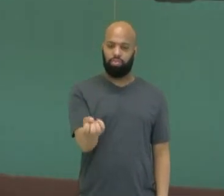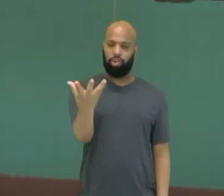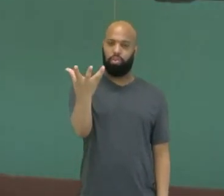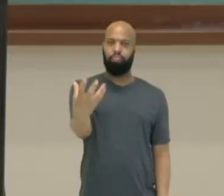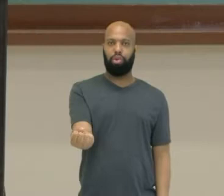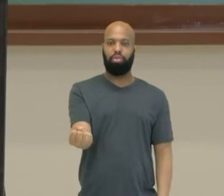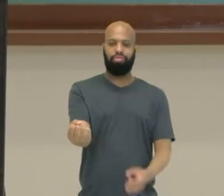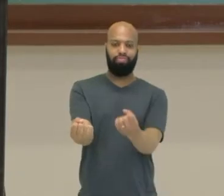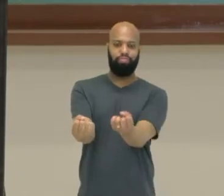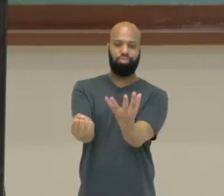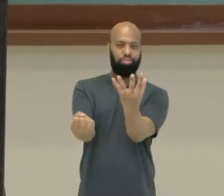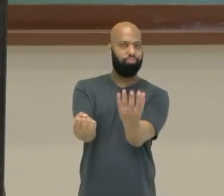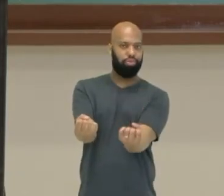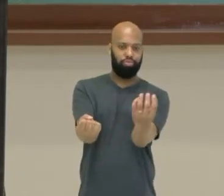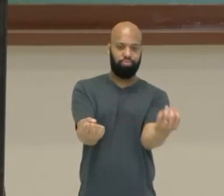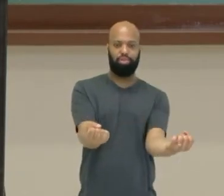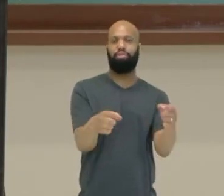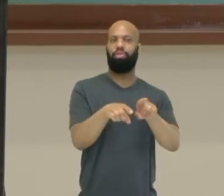no armário,